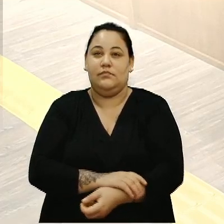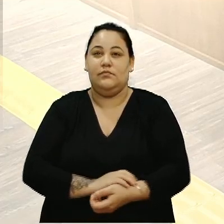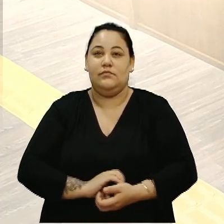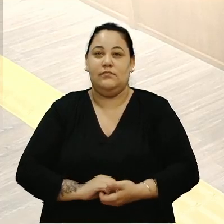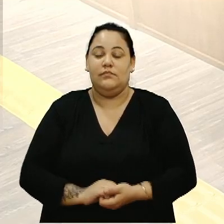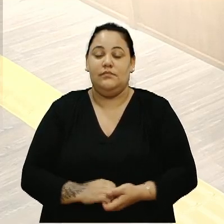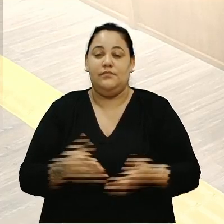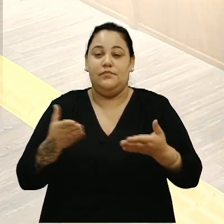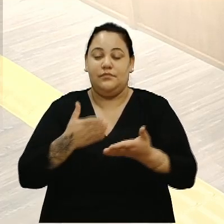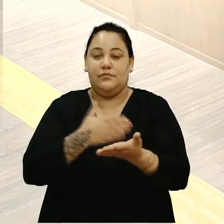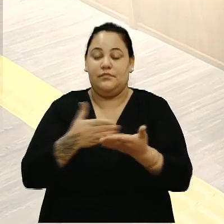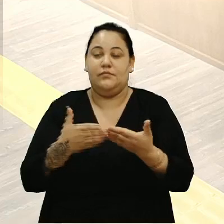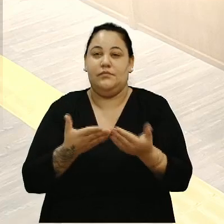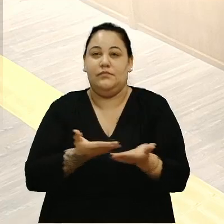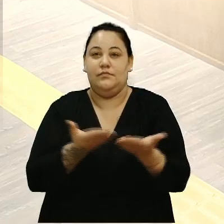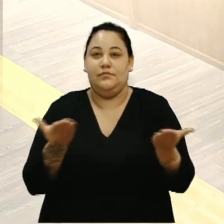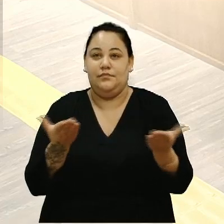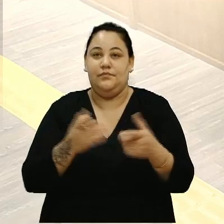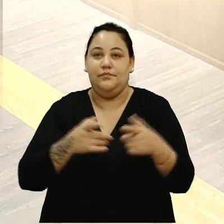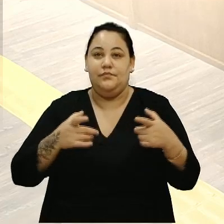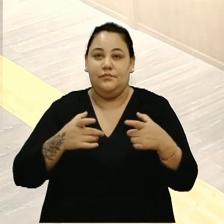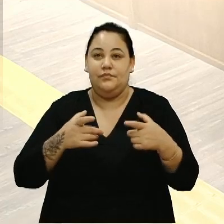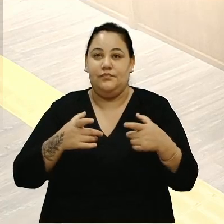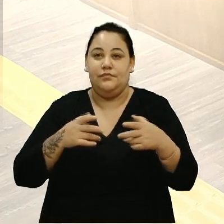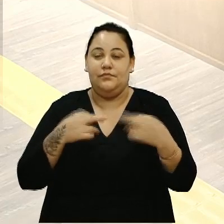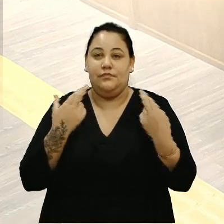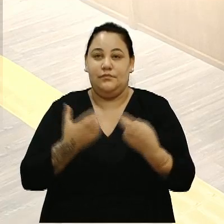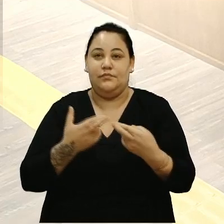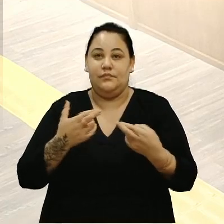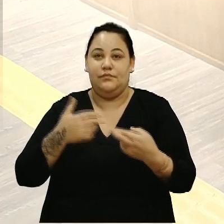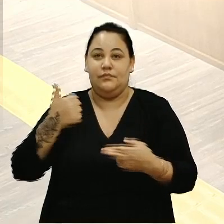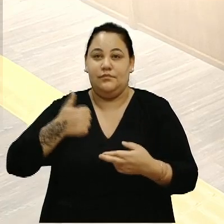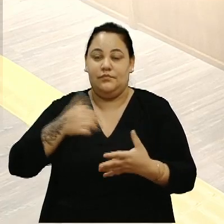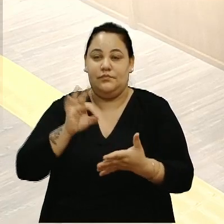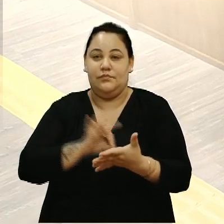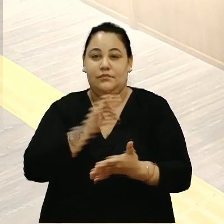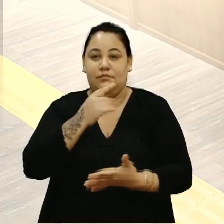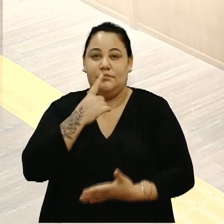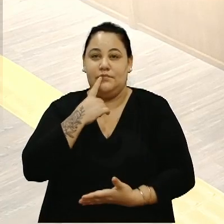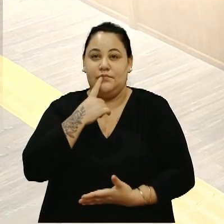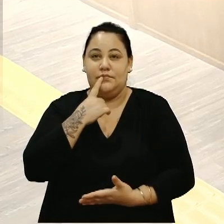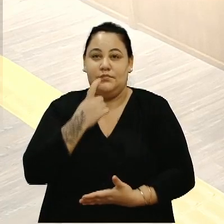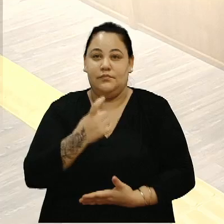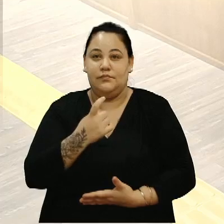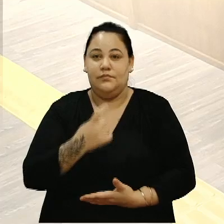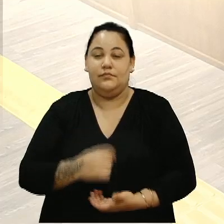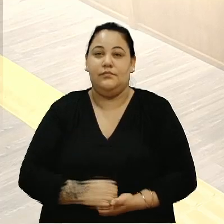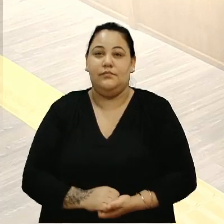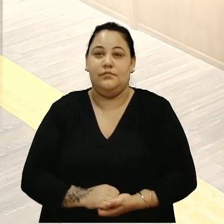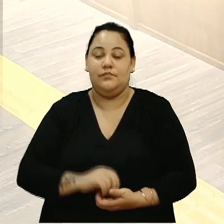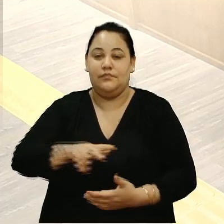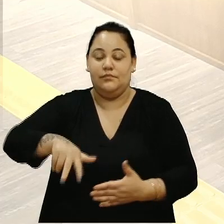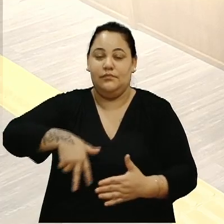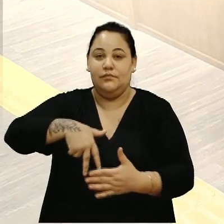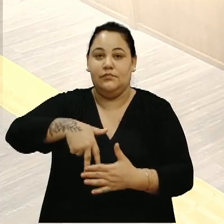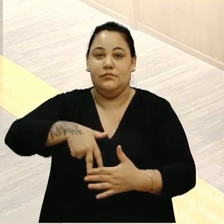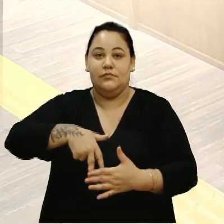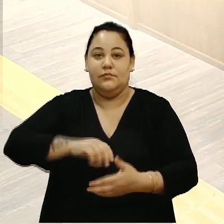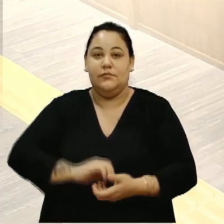Passemos ao espaço do grande expediente. Primeira vereadora inscrita, a vereadora Rose Frigeri, na tribuna.